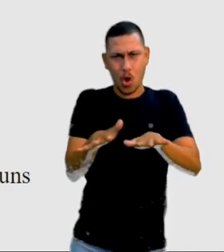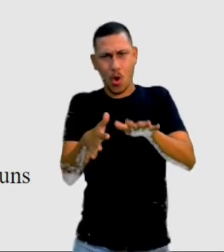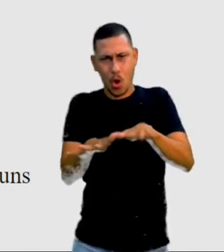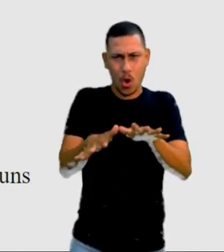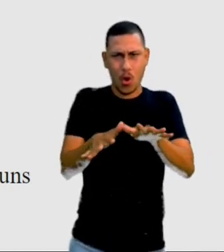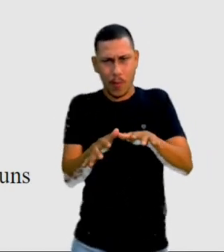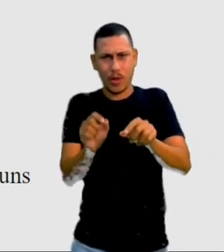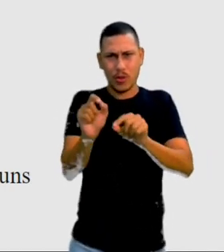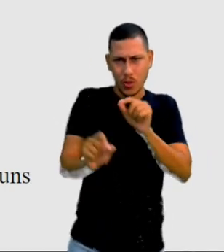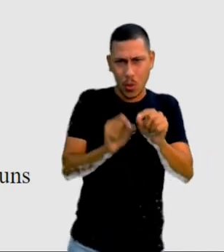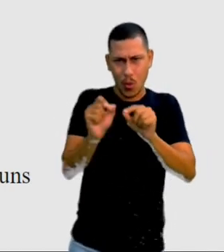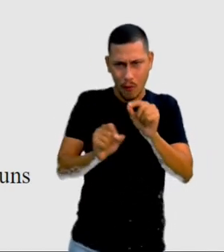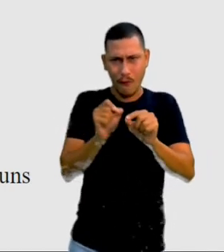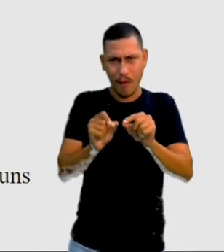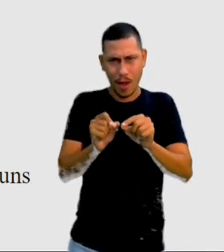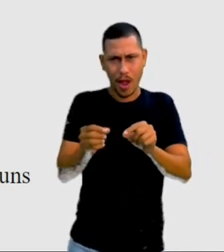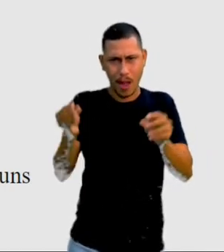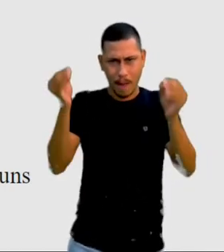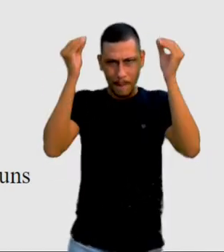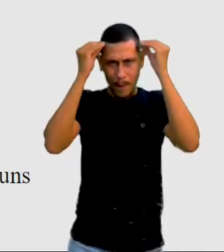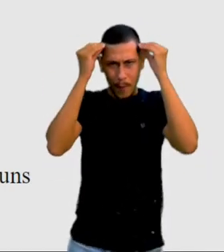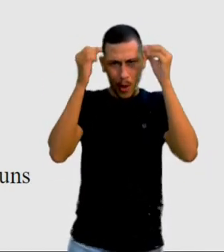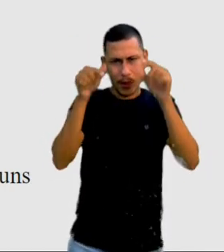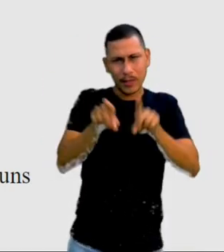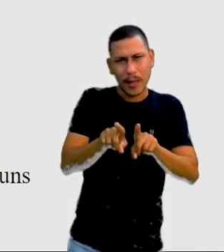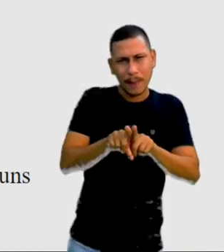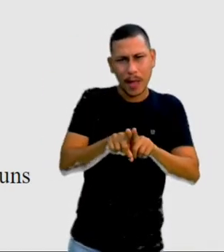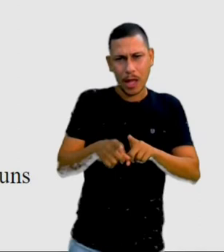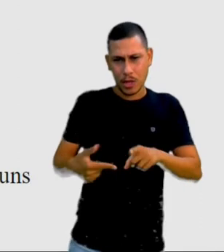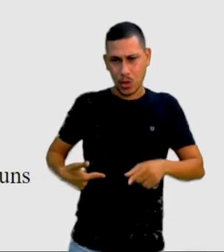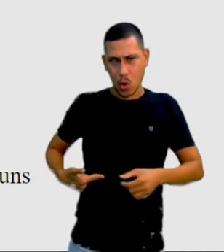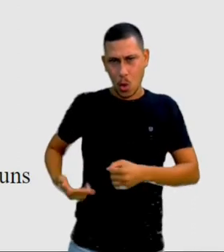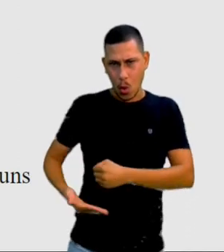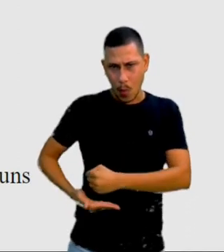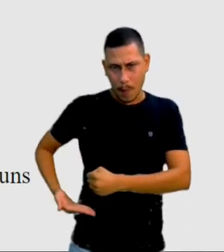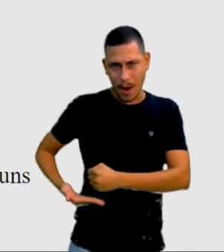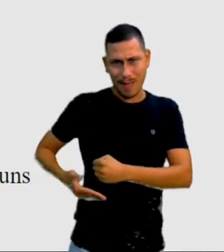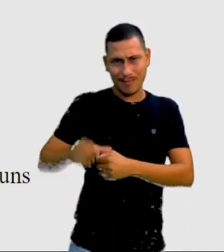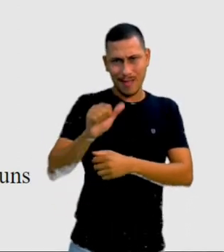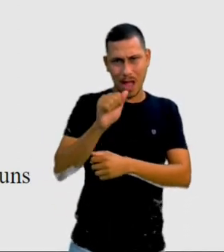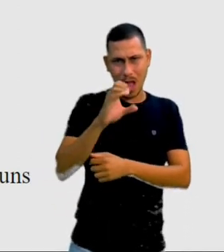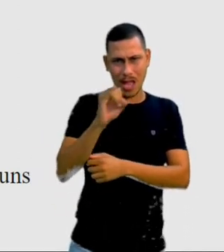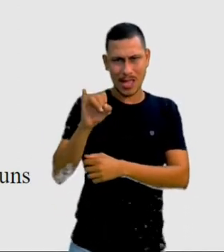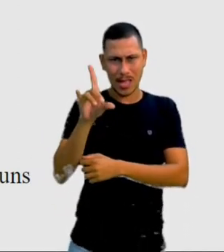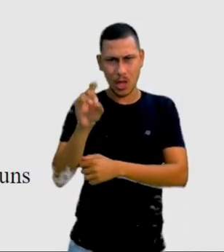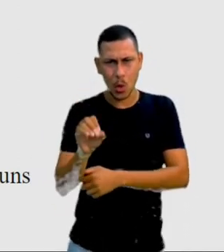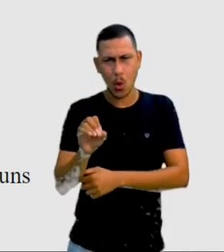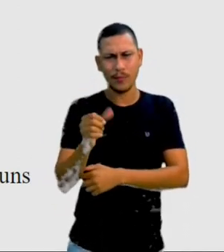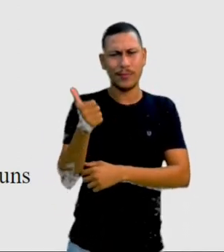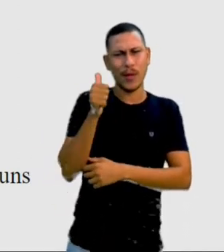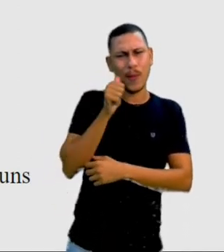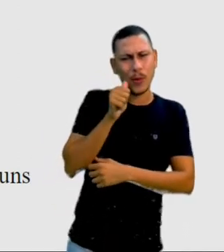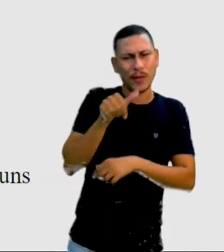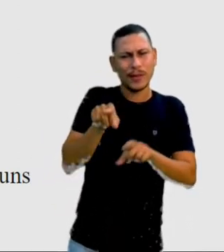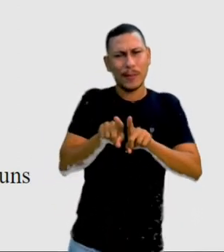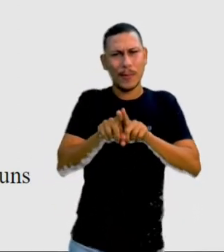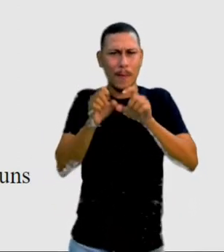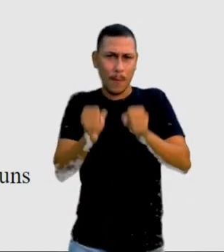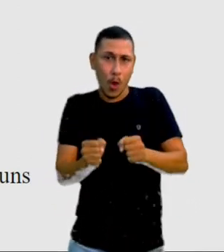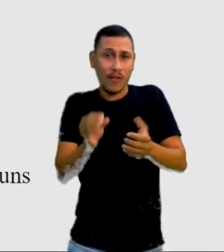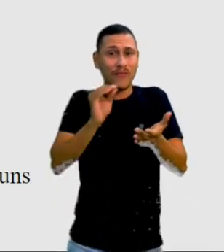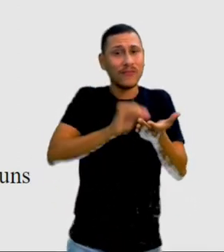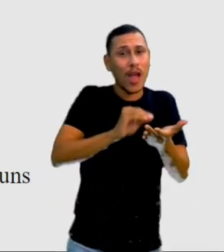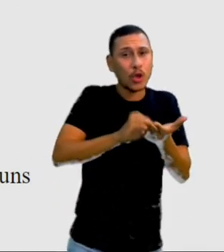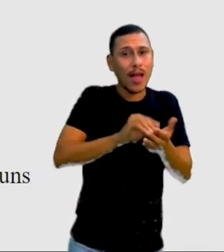de eletrólitos e também do ácido básico. E nas mulheres podem experimentar também a ausência